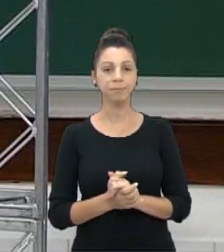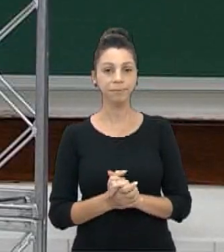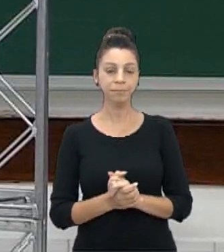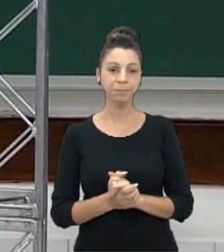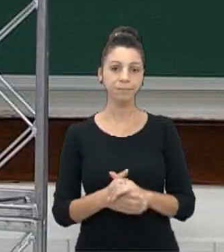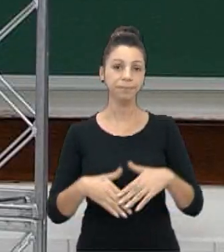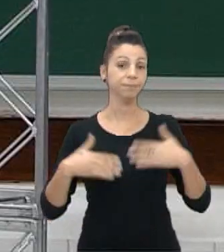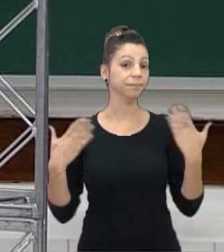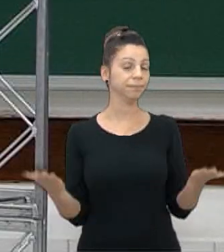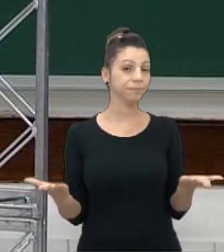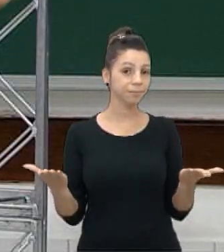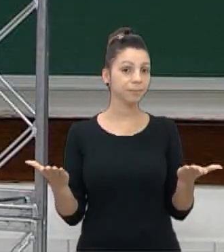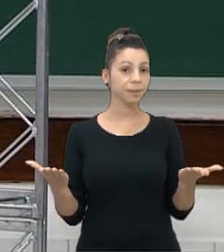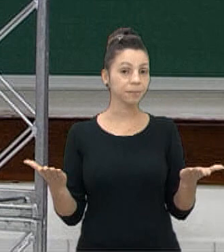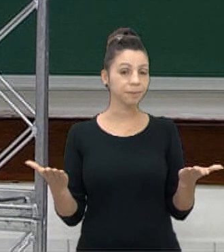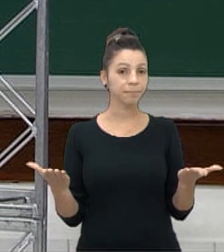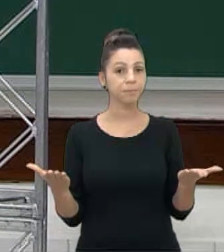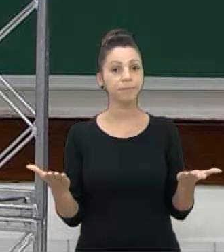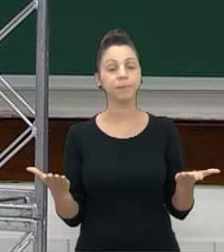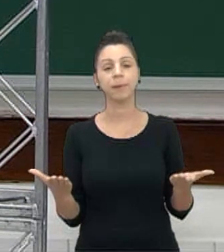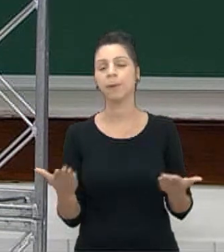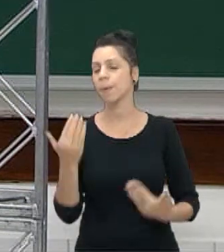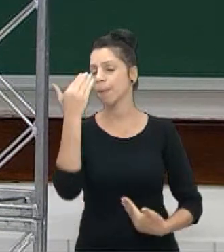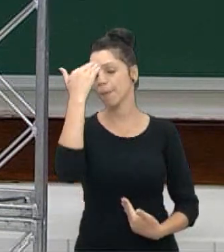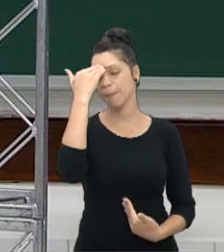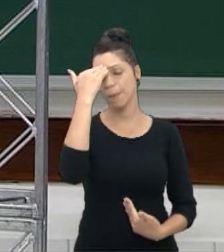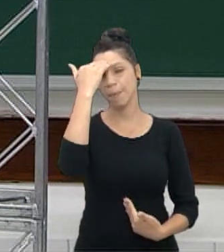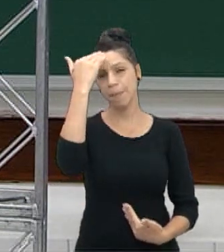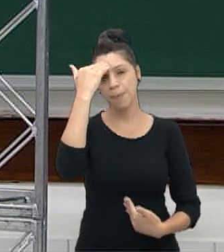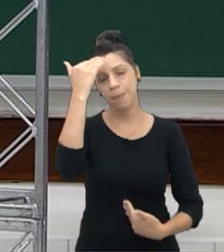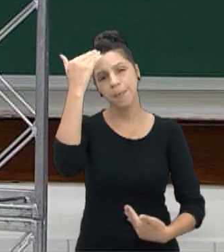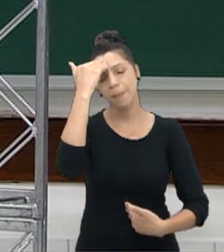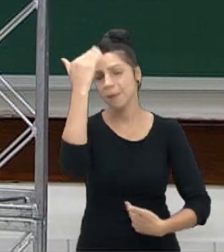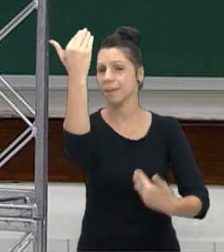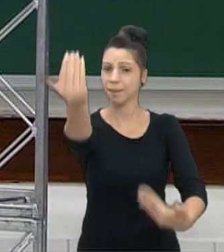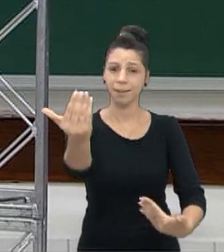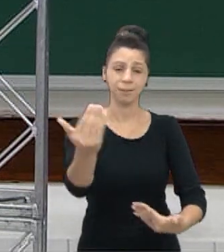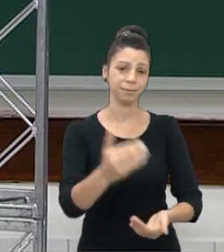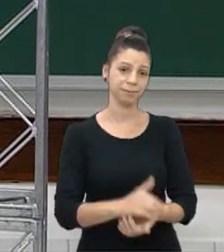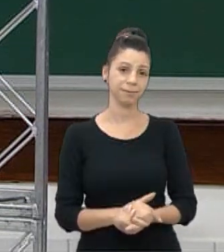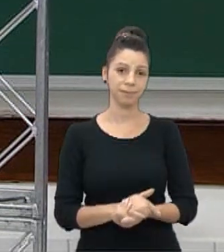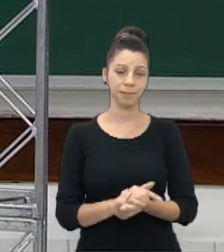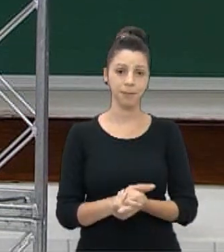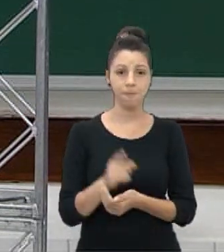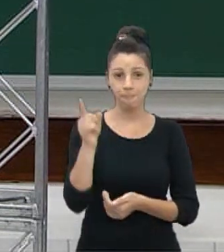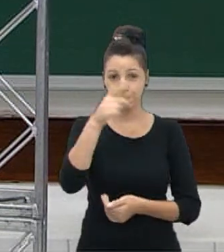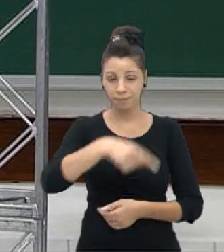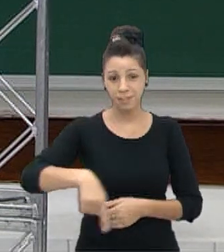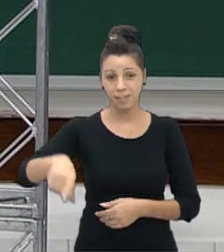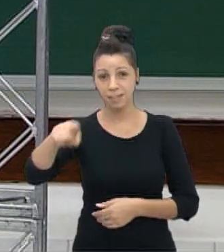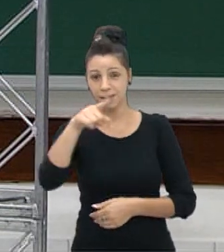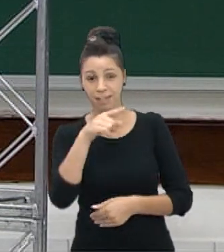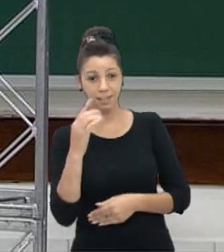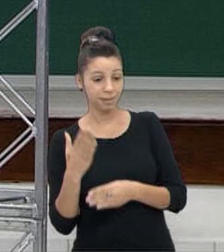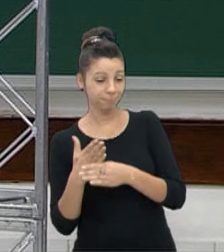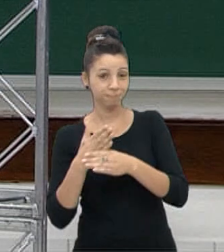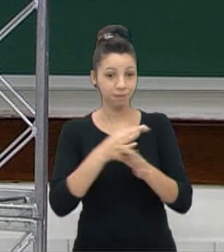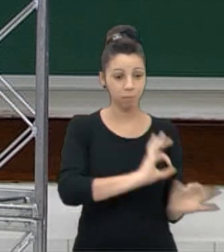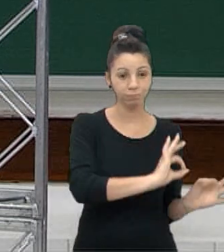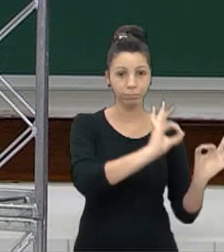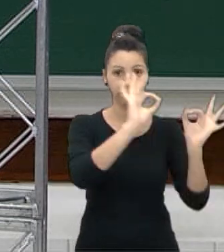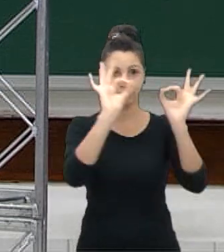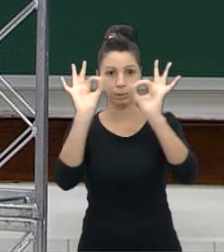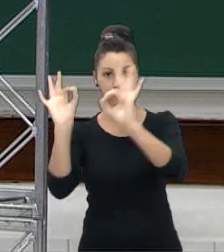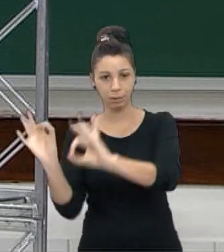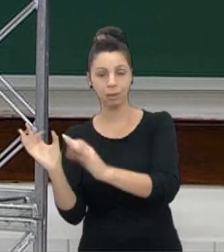Meus queridos, mais uma vez, muito, muito, muito obrigado por terem assistido esta